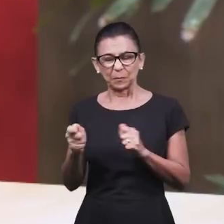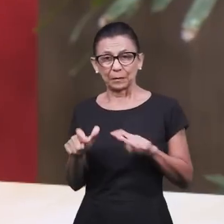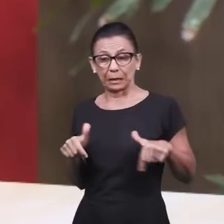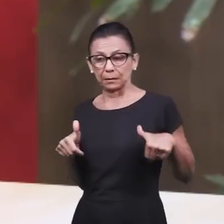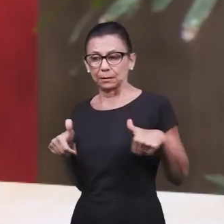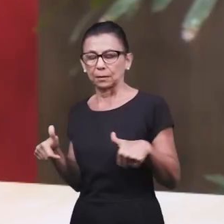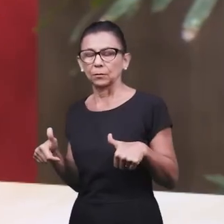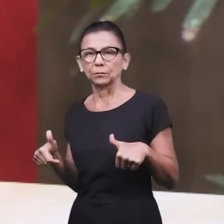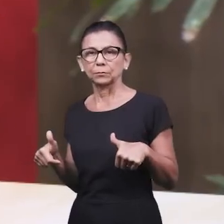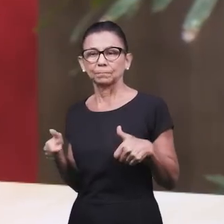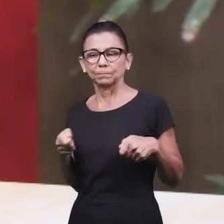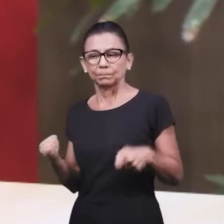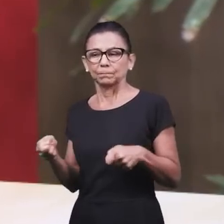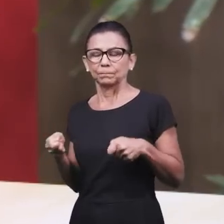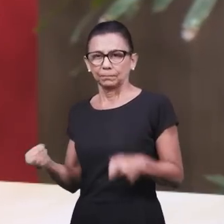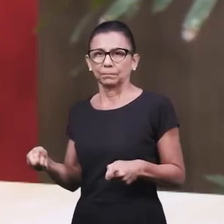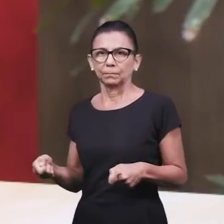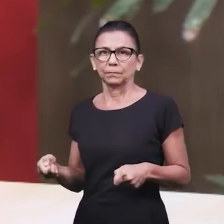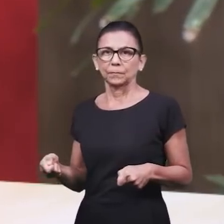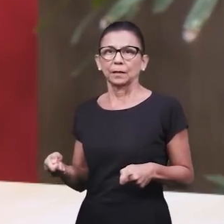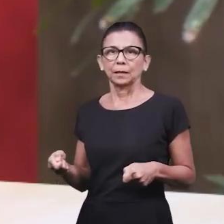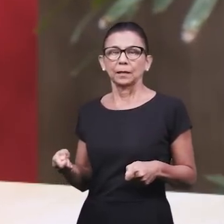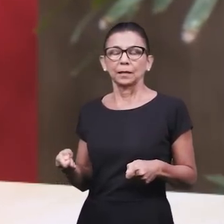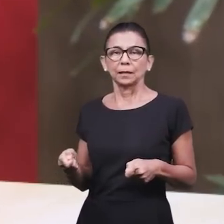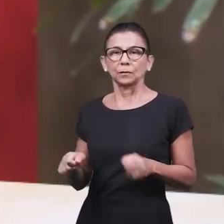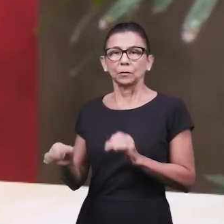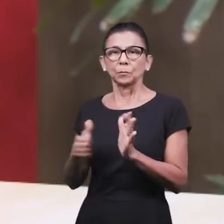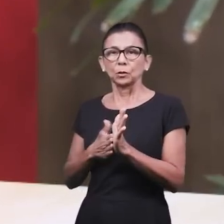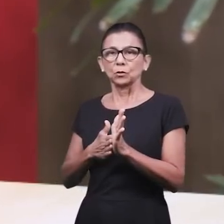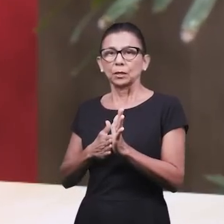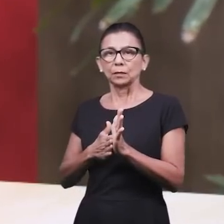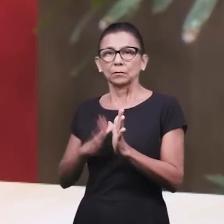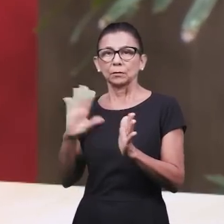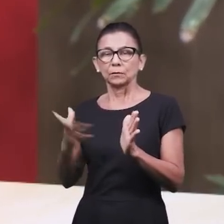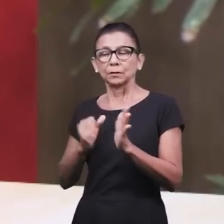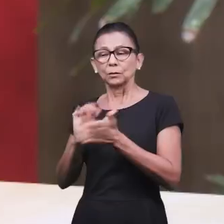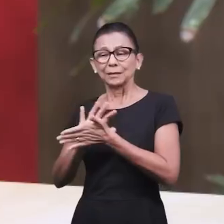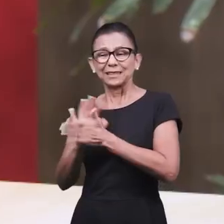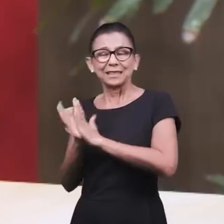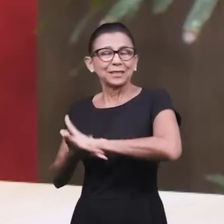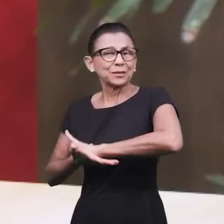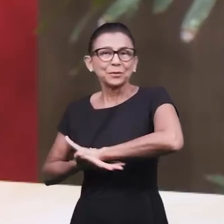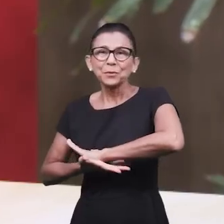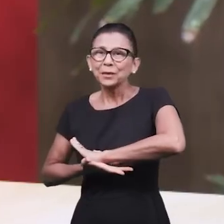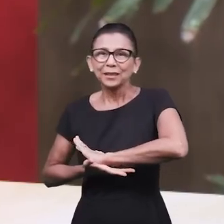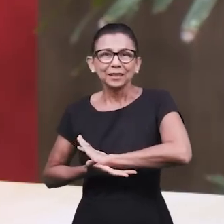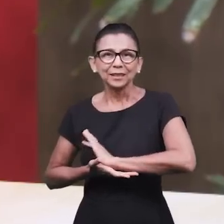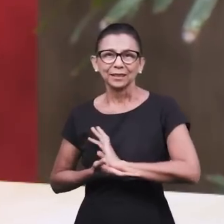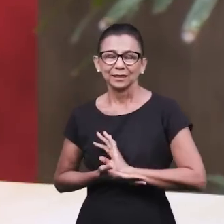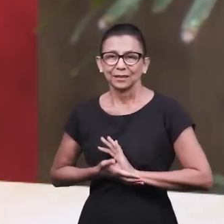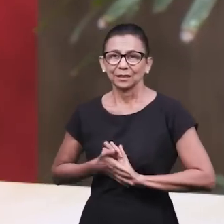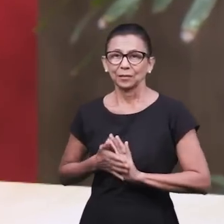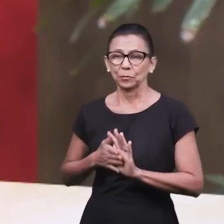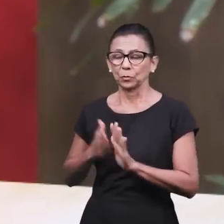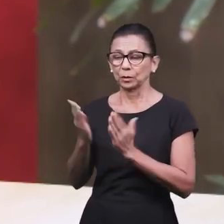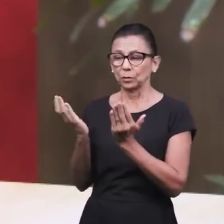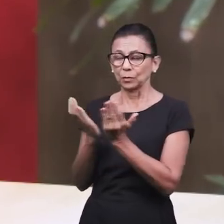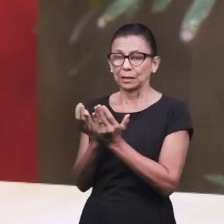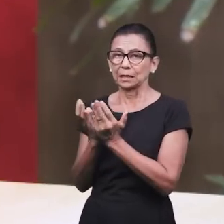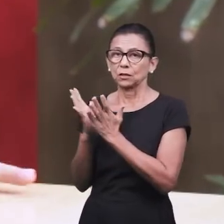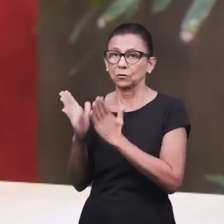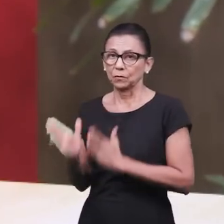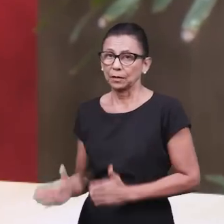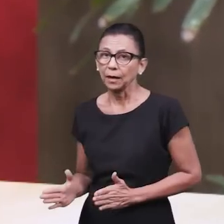igreja primitiva era destruir o projeto. Que havia um projeto em andamento.